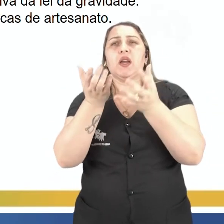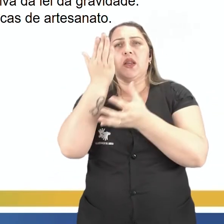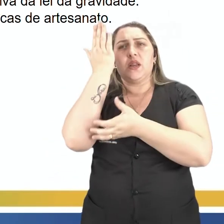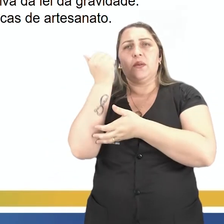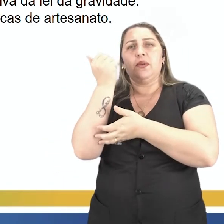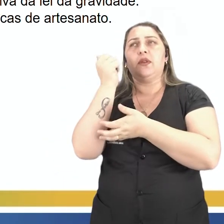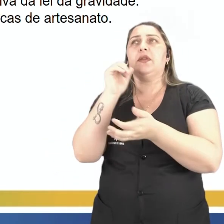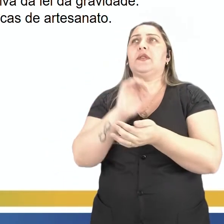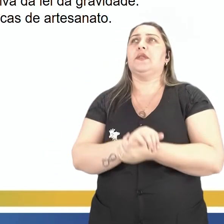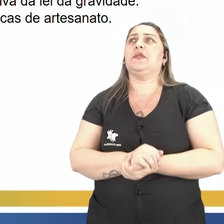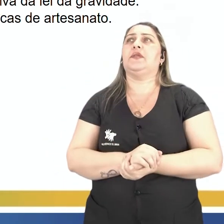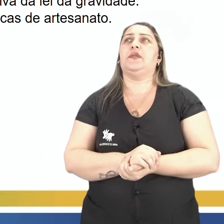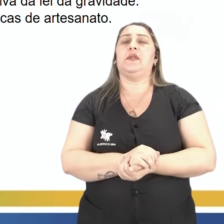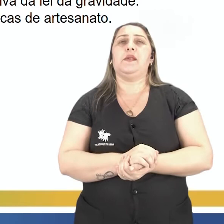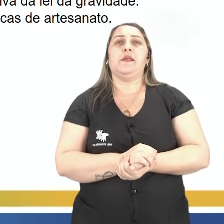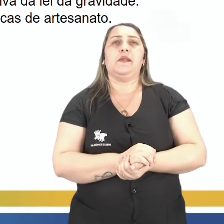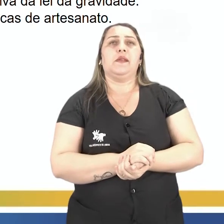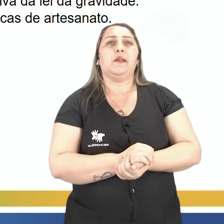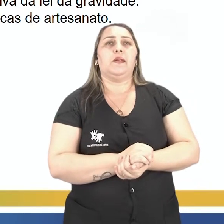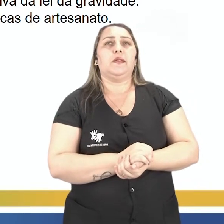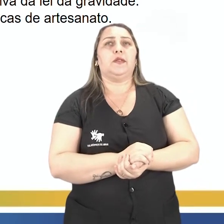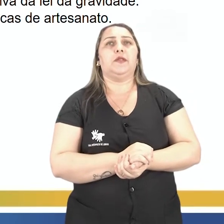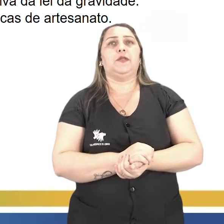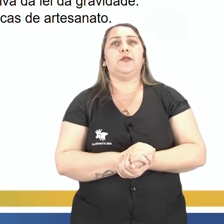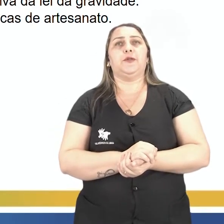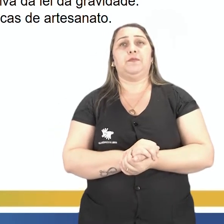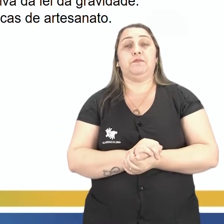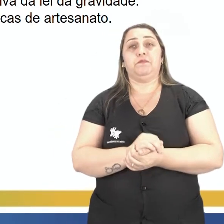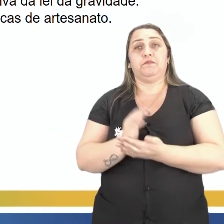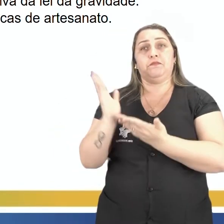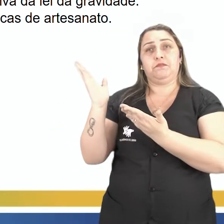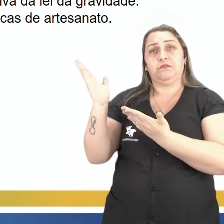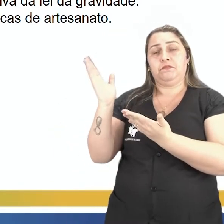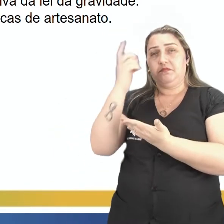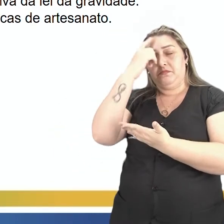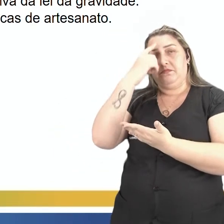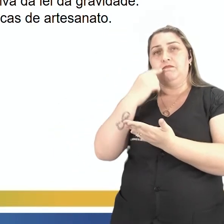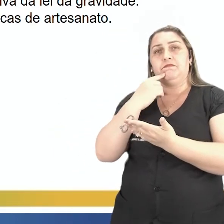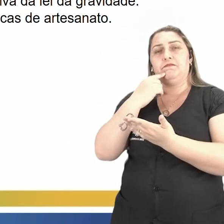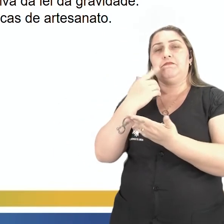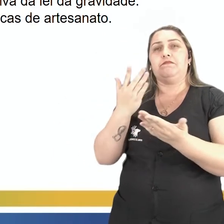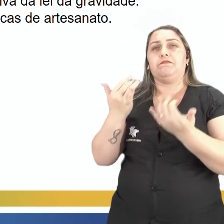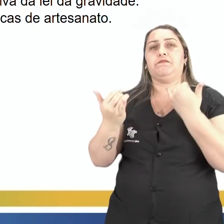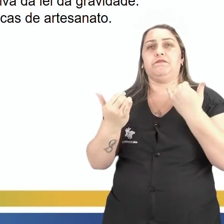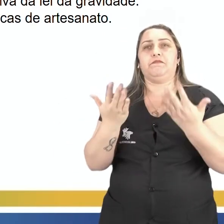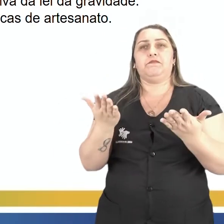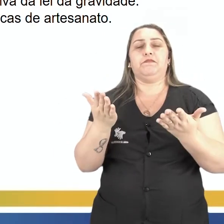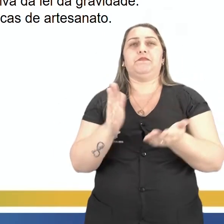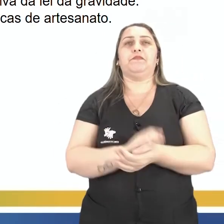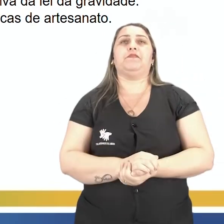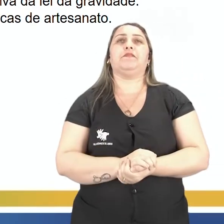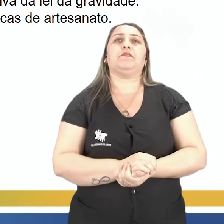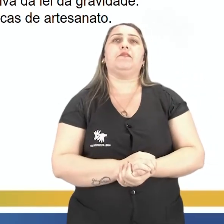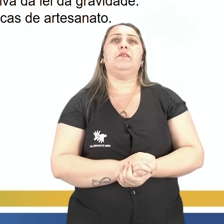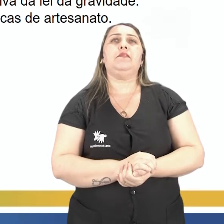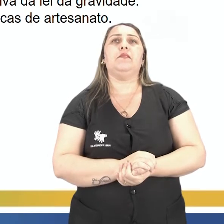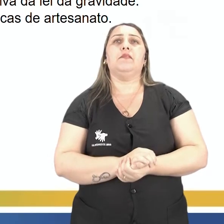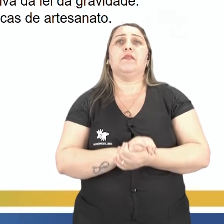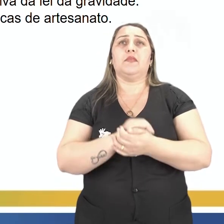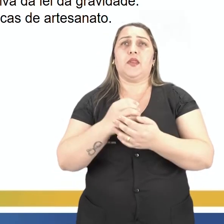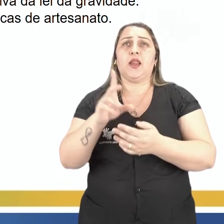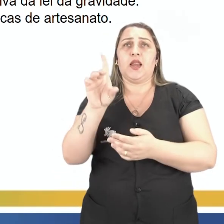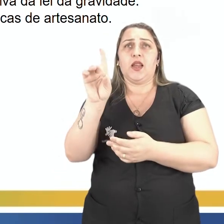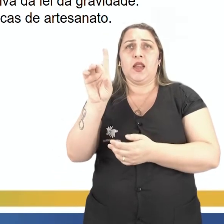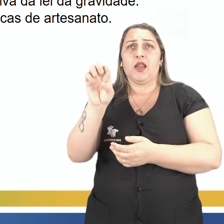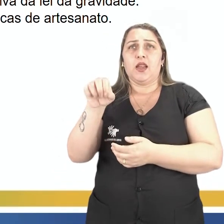de contas, tá certo? Então acompanha comigo na tela tanto a imagem quanto o enunciado da questão. Veja lá. A instalação